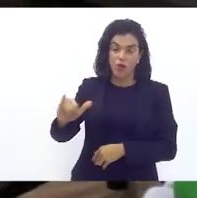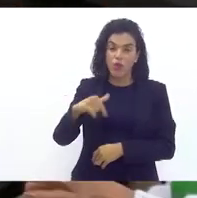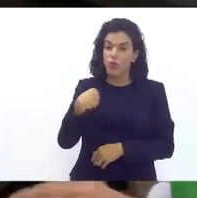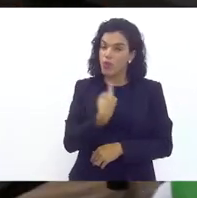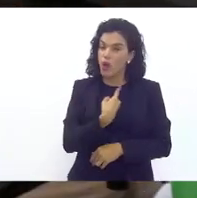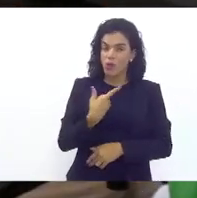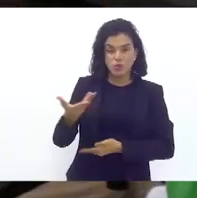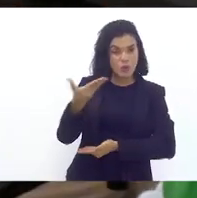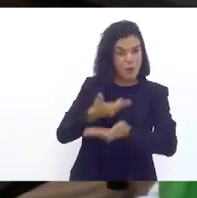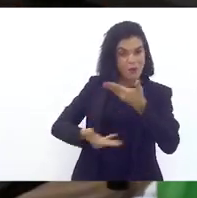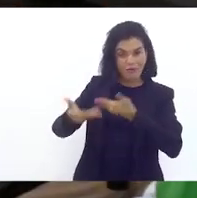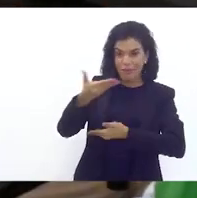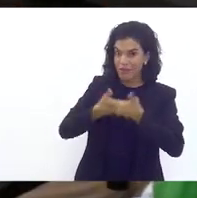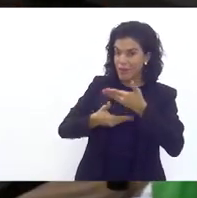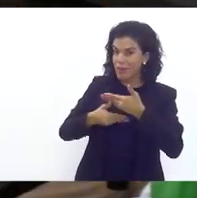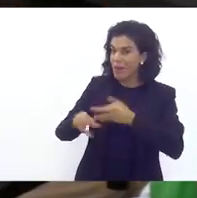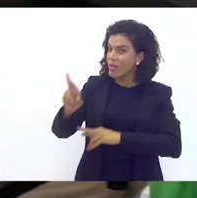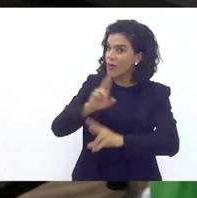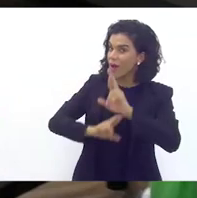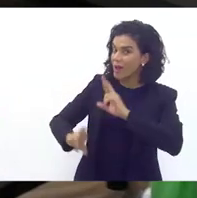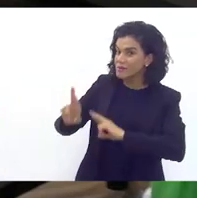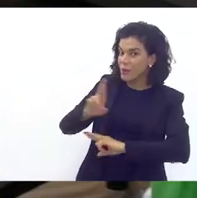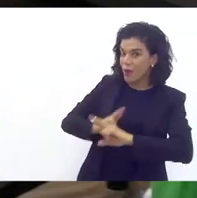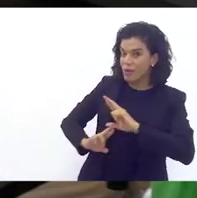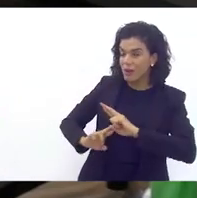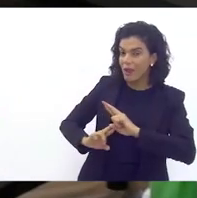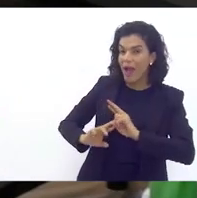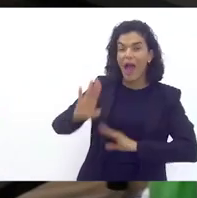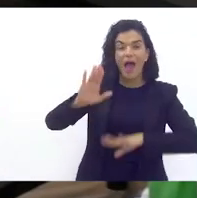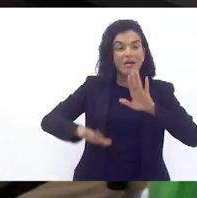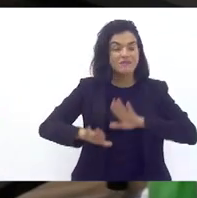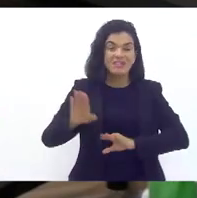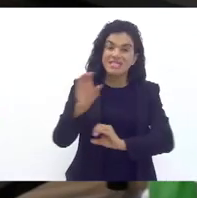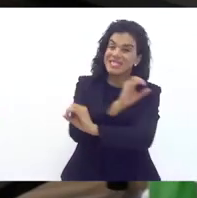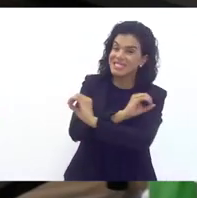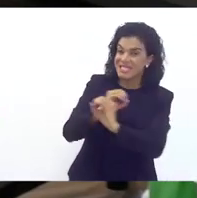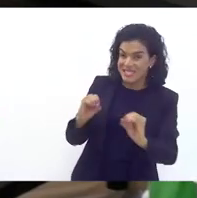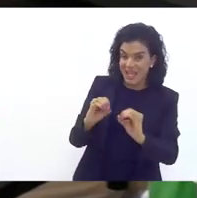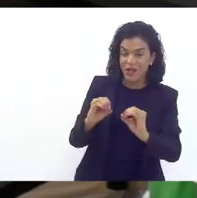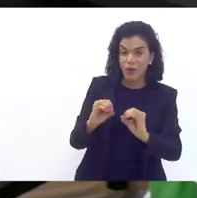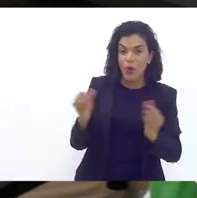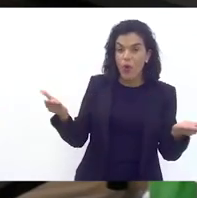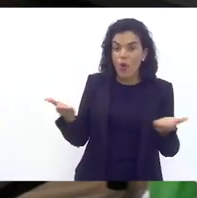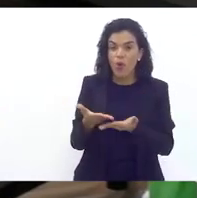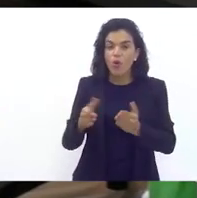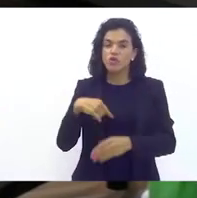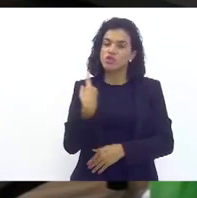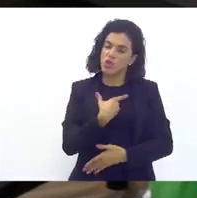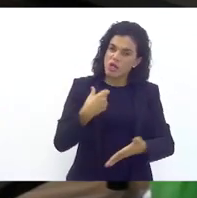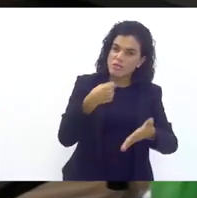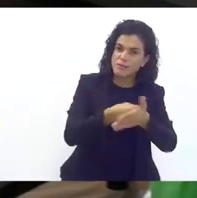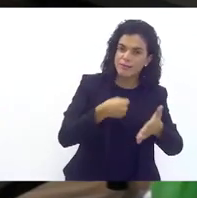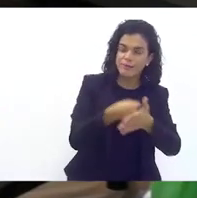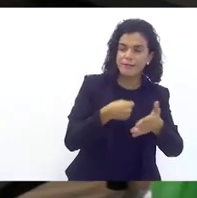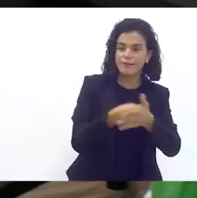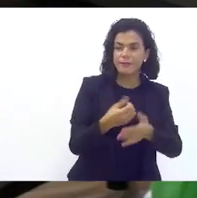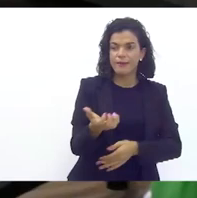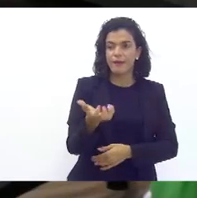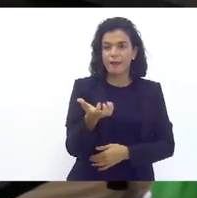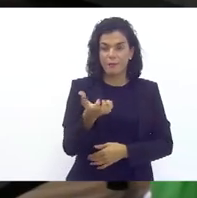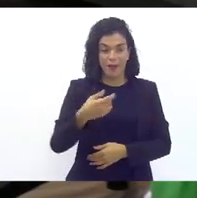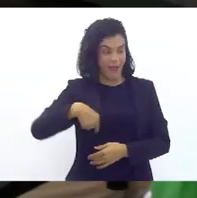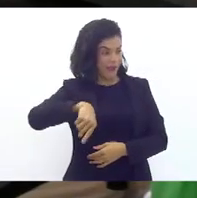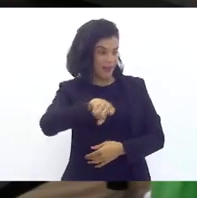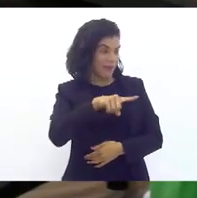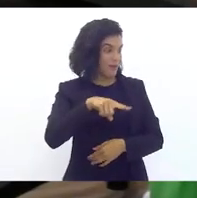atendidos em resposta, ou muitas das vezes quase nenhuma, né? Então, assim, hoje o que nós queremos é que aqui